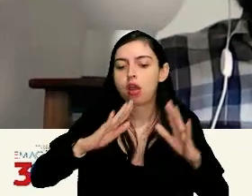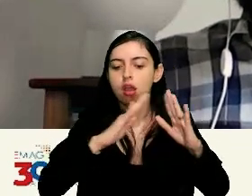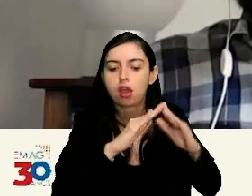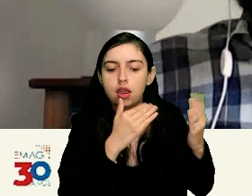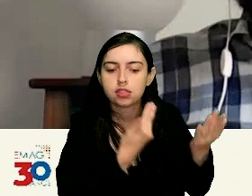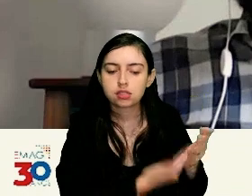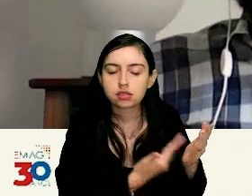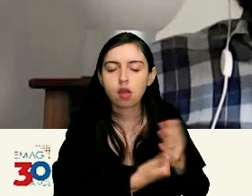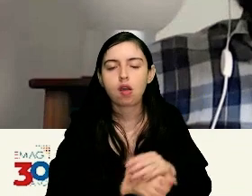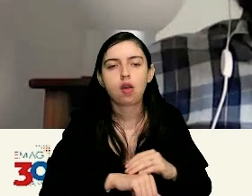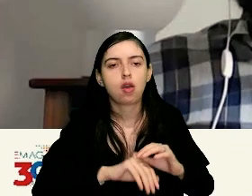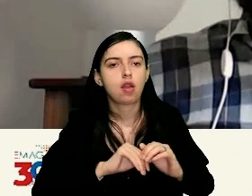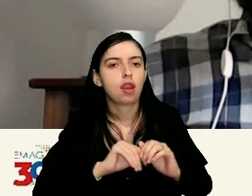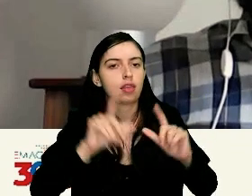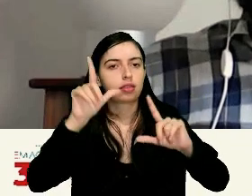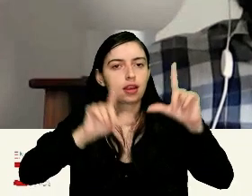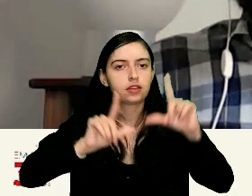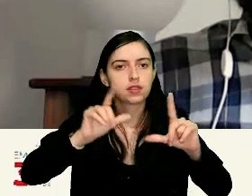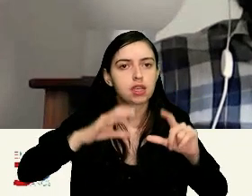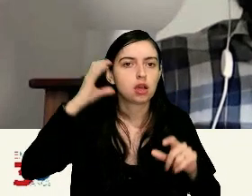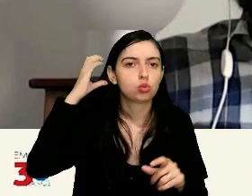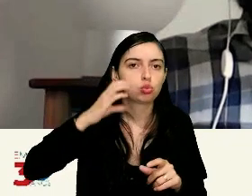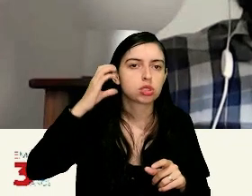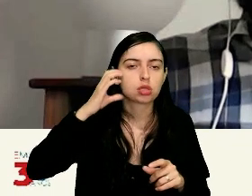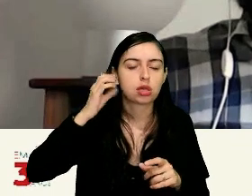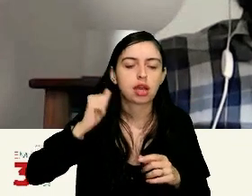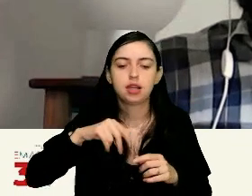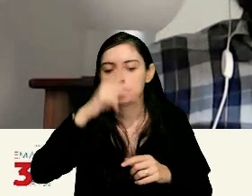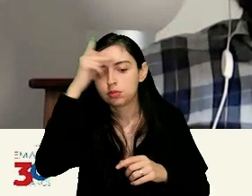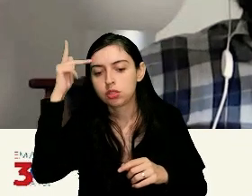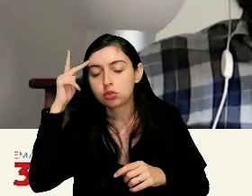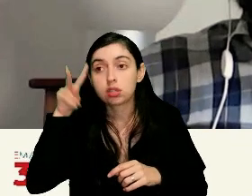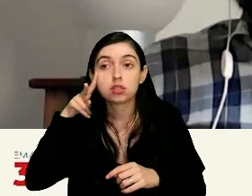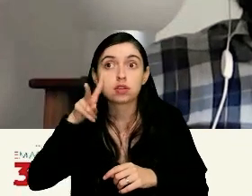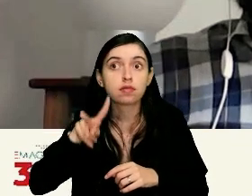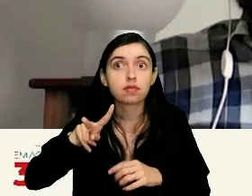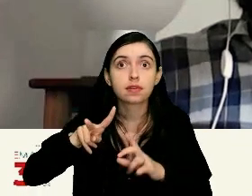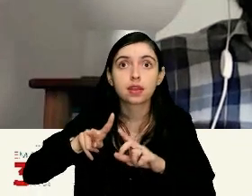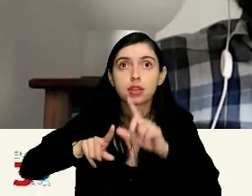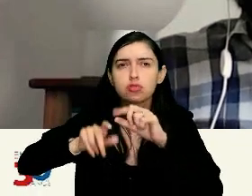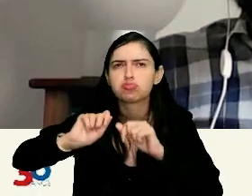Ela colocou o pé para fora de casa, ela já está vendo um monte de símbolos. E isso está